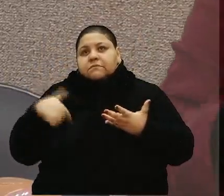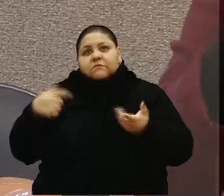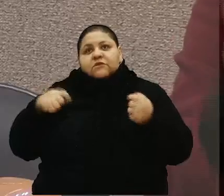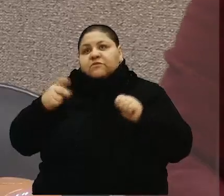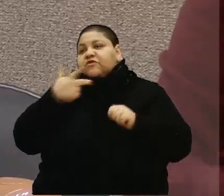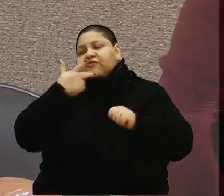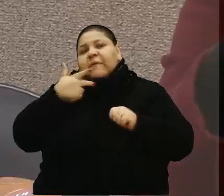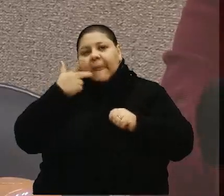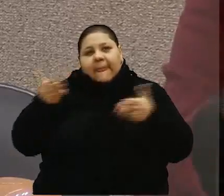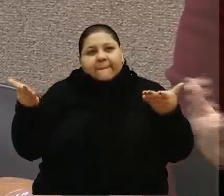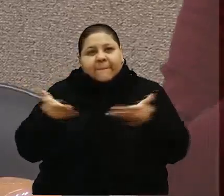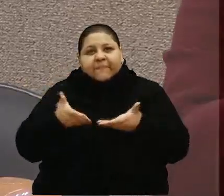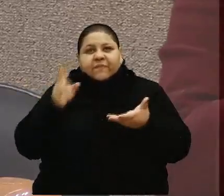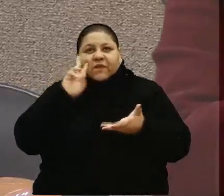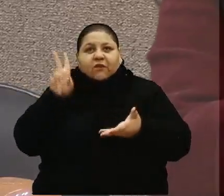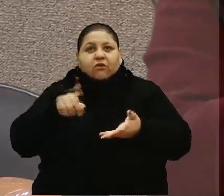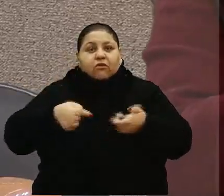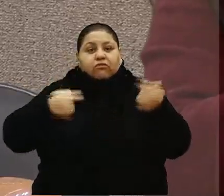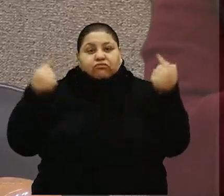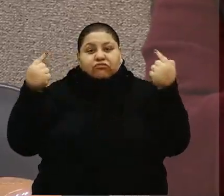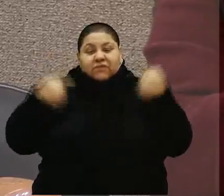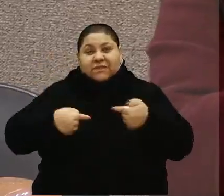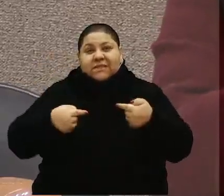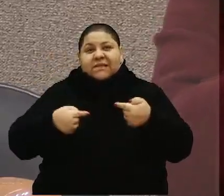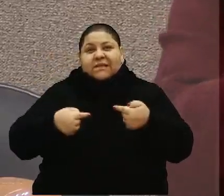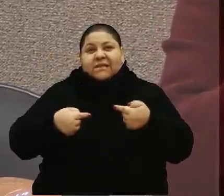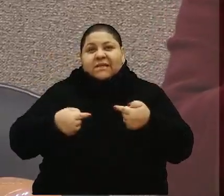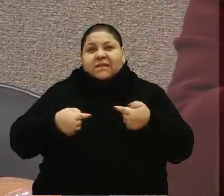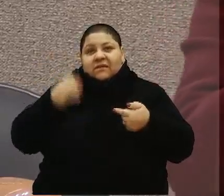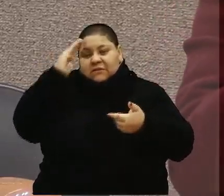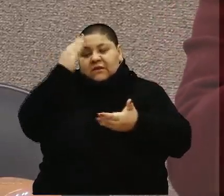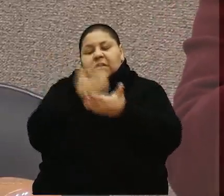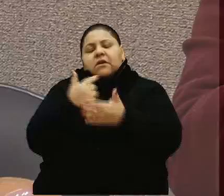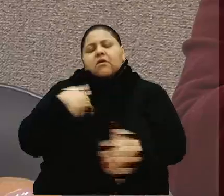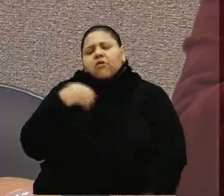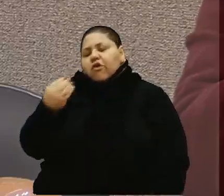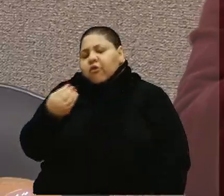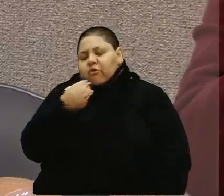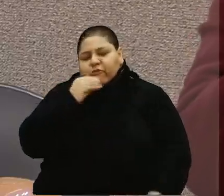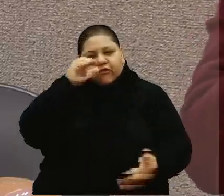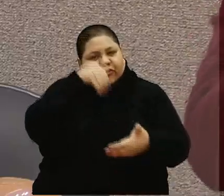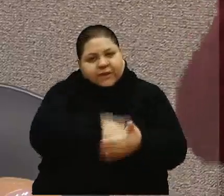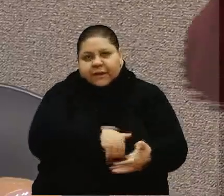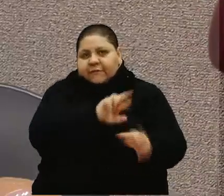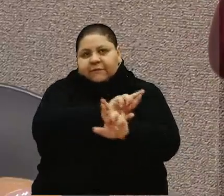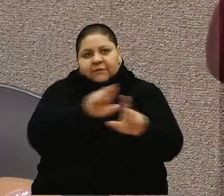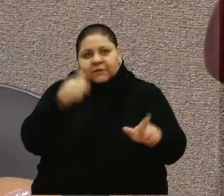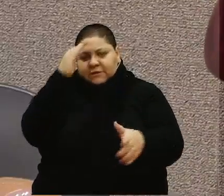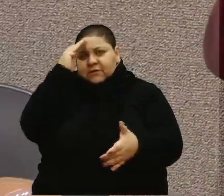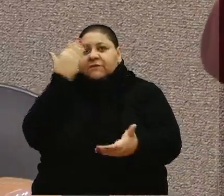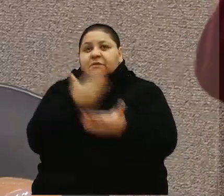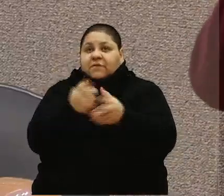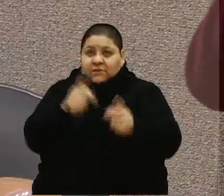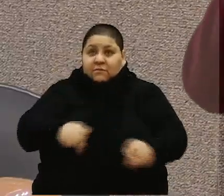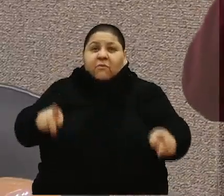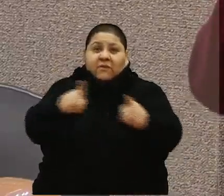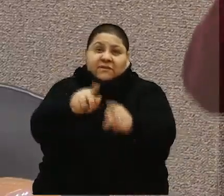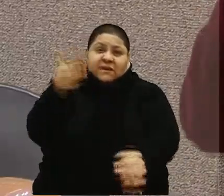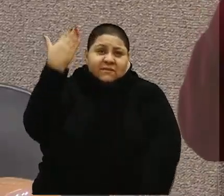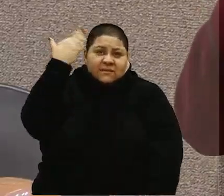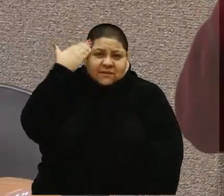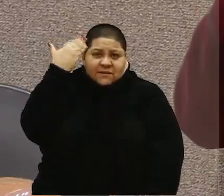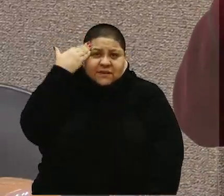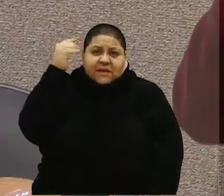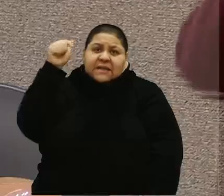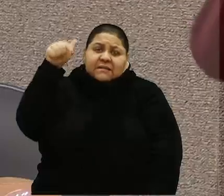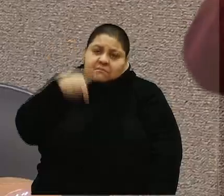falar muito, a gente só vem aqui para bater naquilo que a gente acredita. E eu, obviamente, voto contrário, tenho certeza absoluta que a população sabe, né? Que a gente